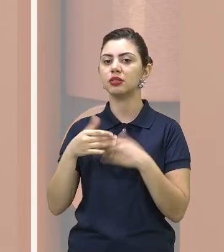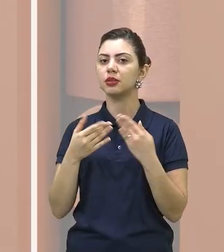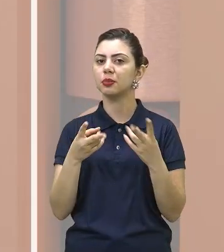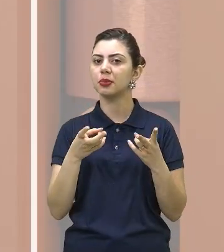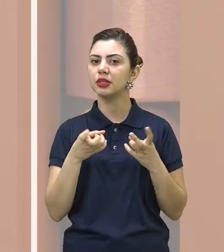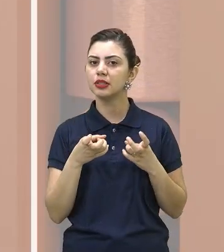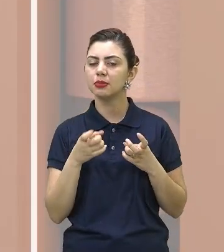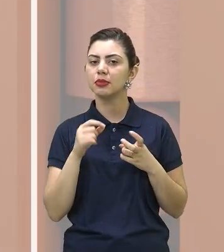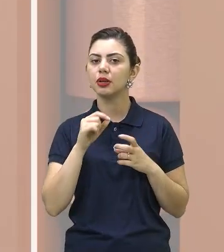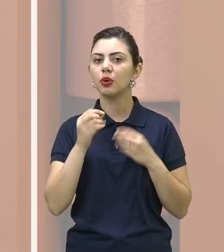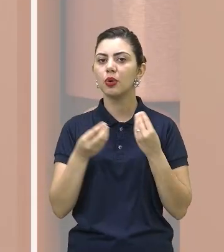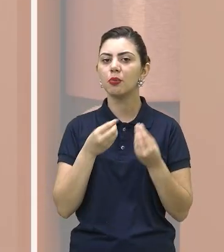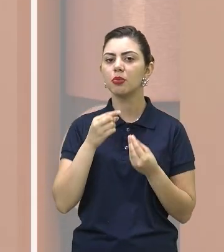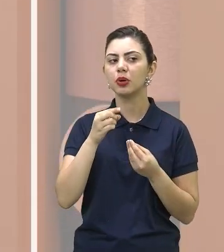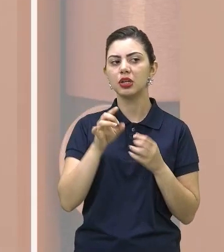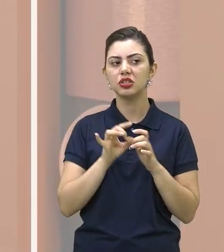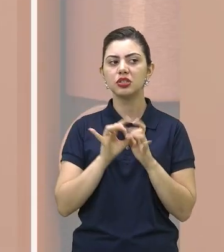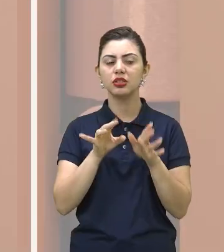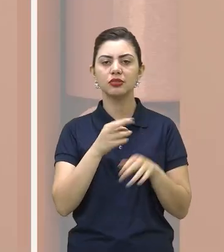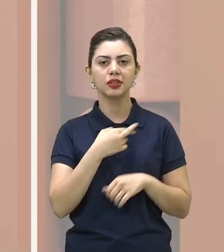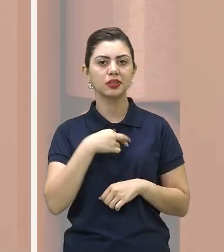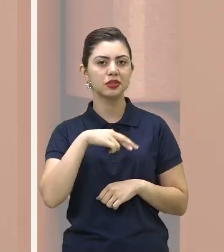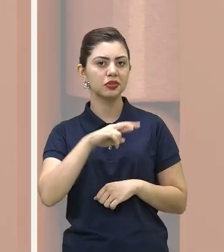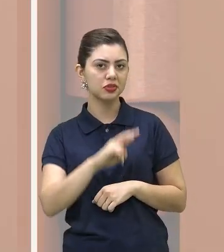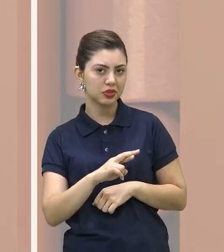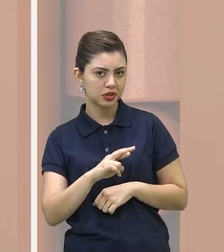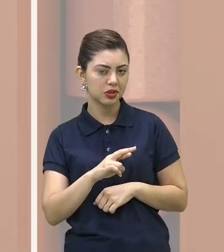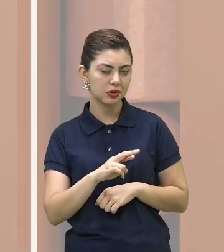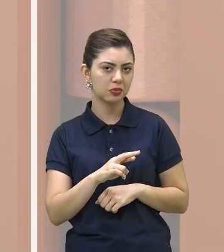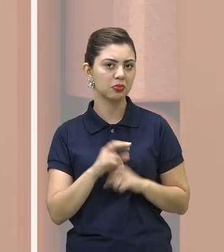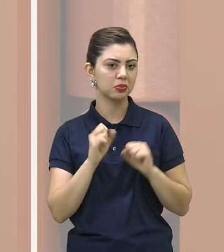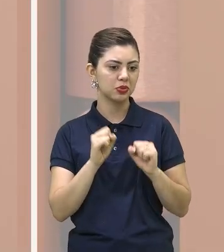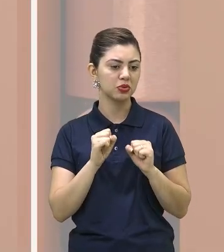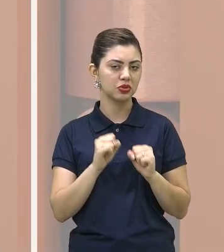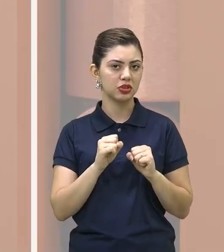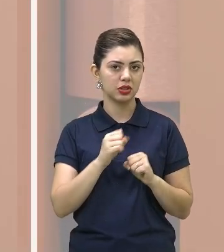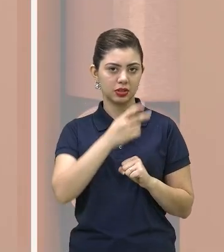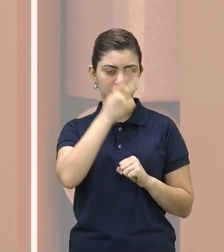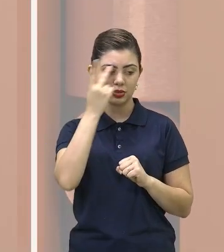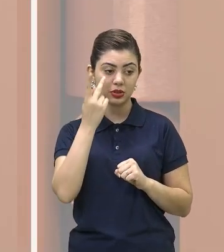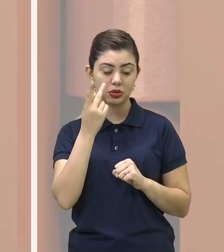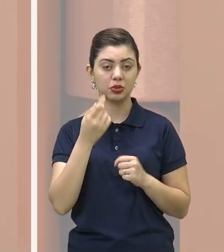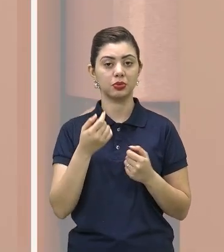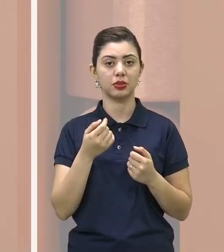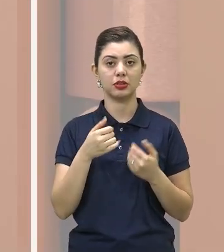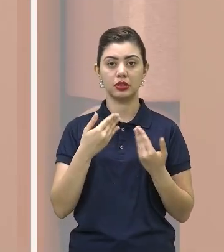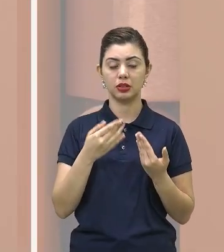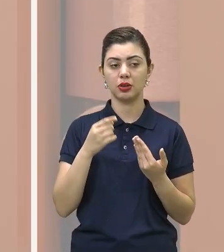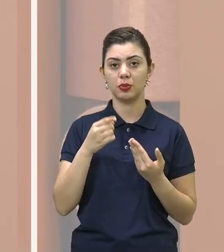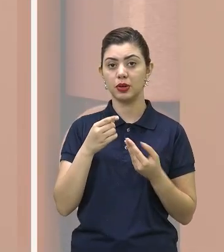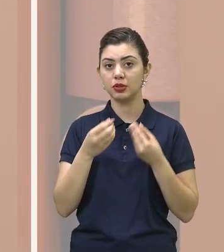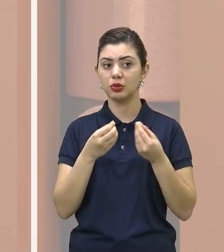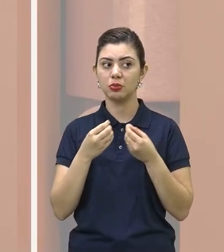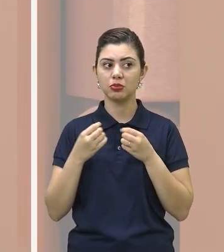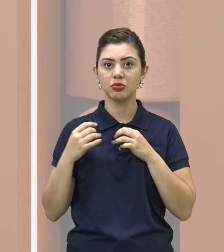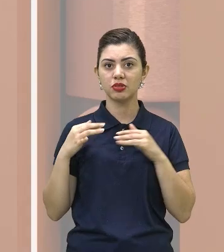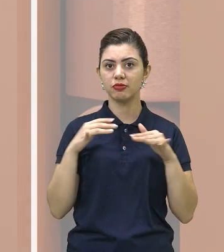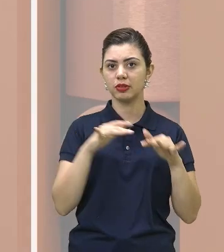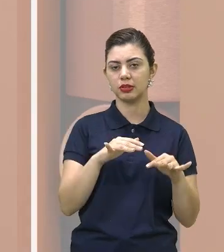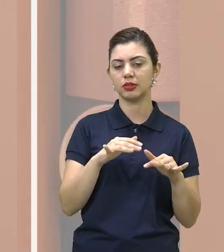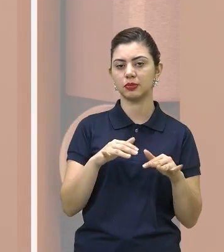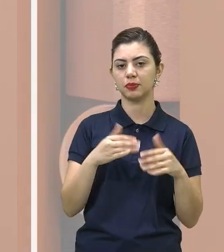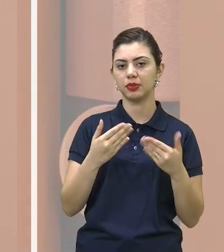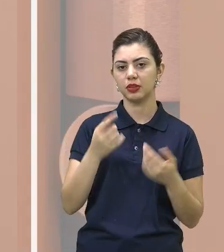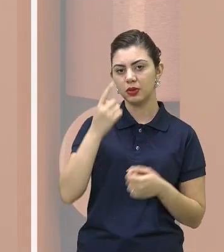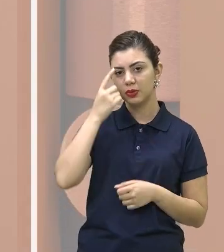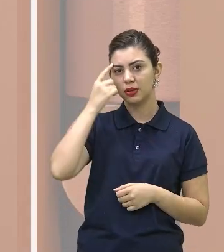temos então essa invasão holandesa que ficou ali em Pernambuco, tá certo? E aí, lembra lá do Maurício de